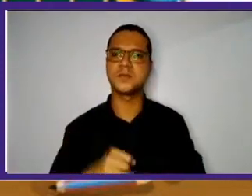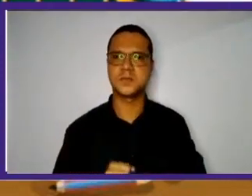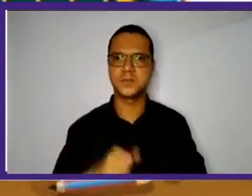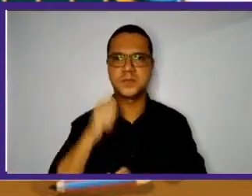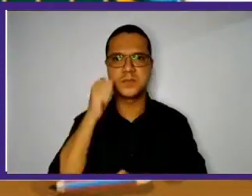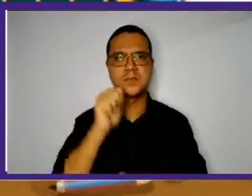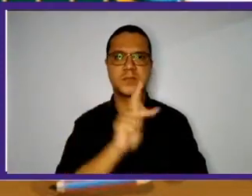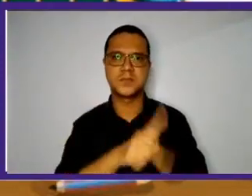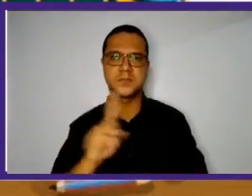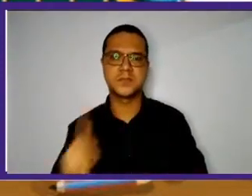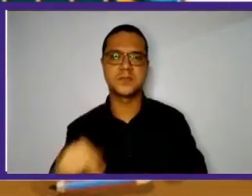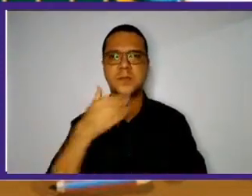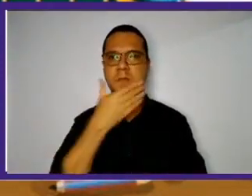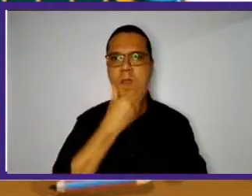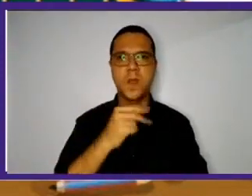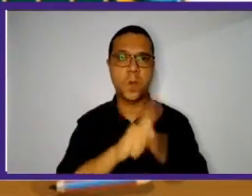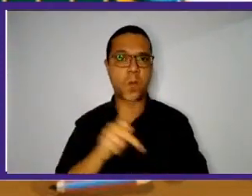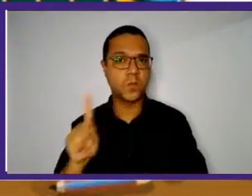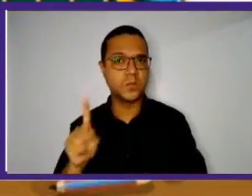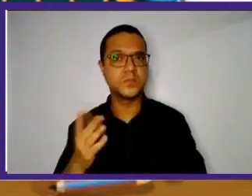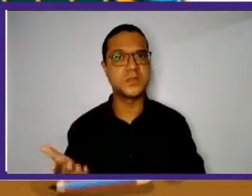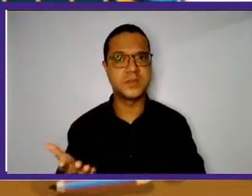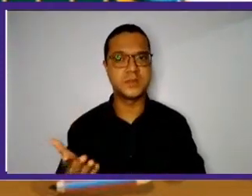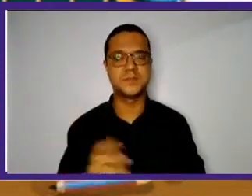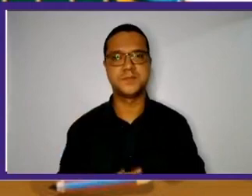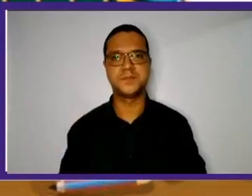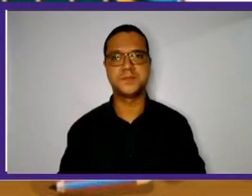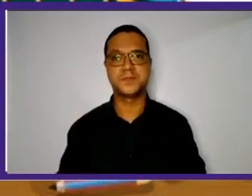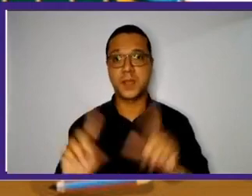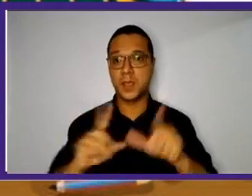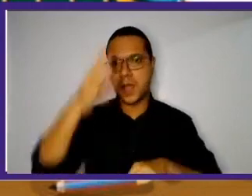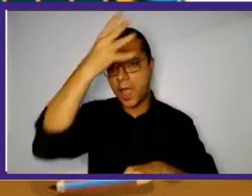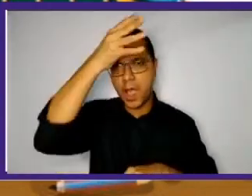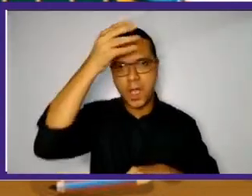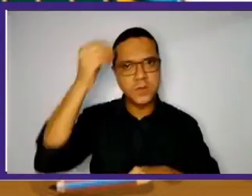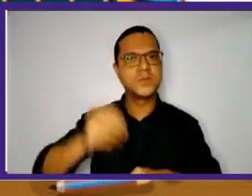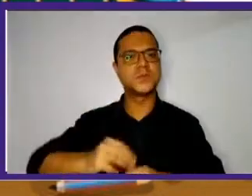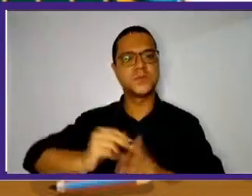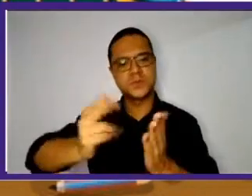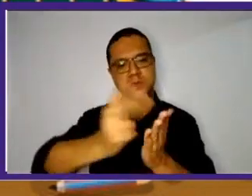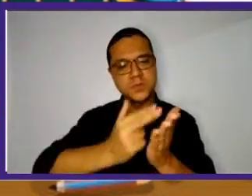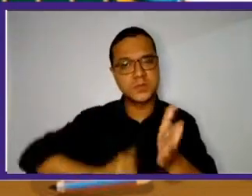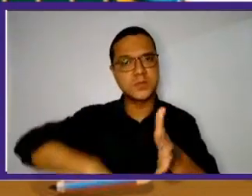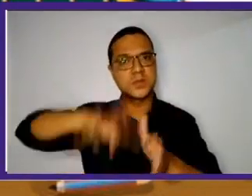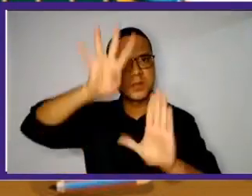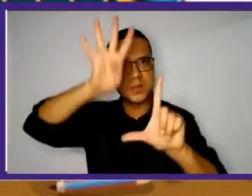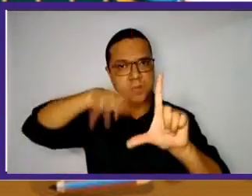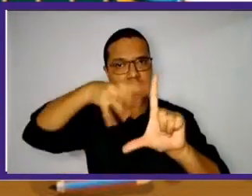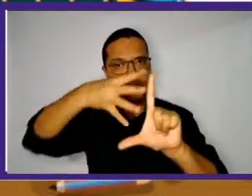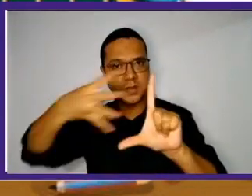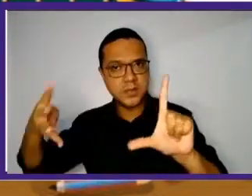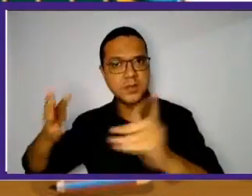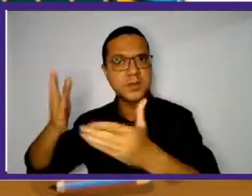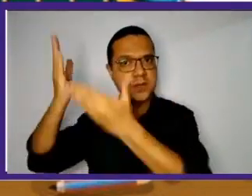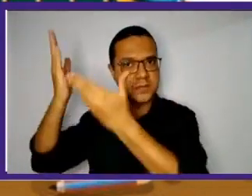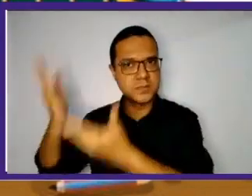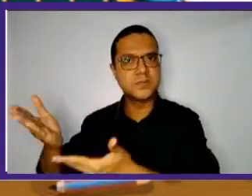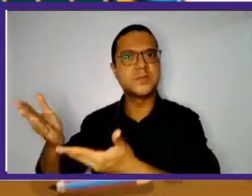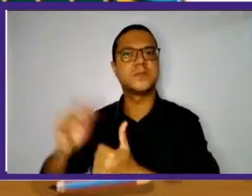professor ou para a sua professora. Não esqueçam de desenhar o quadro valor e lugar, tá